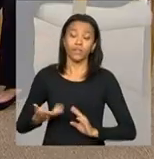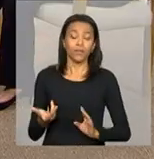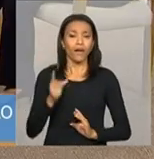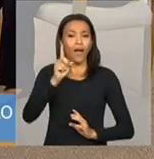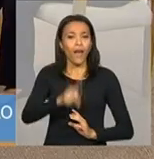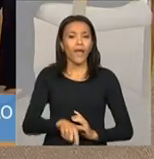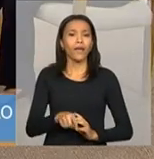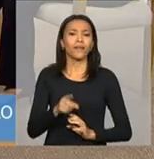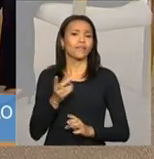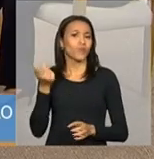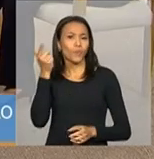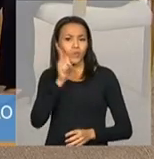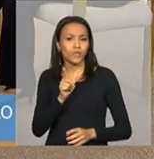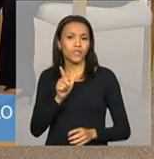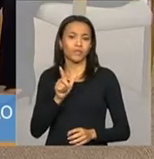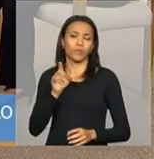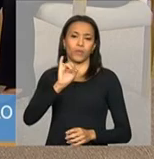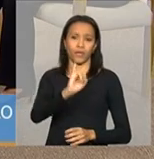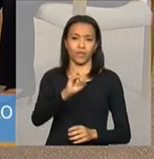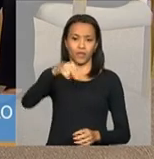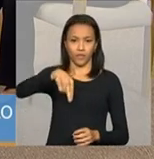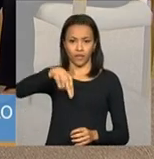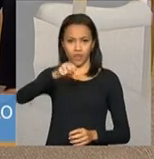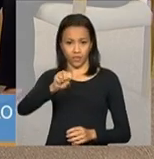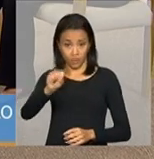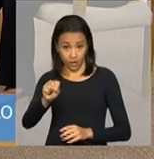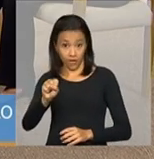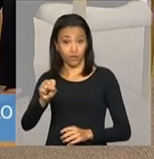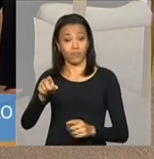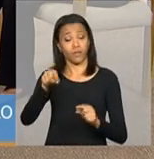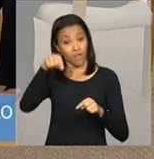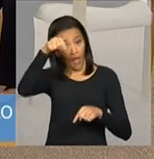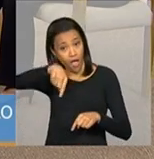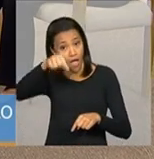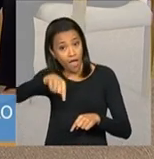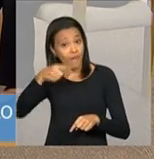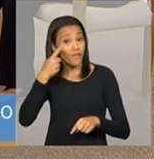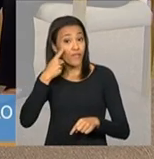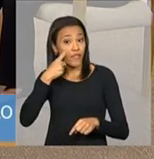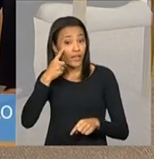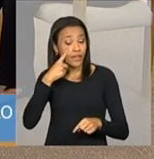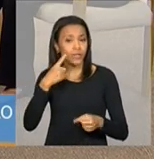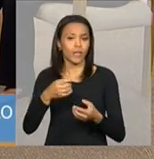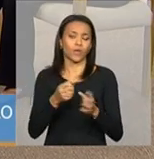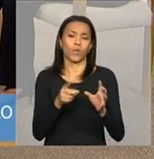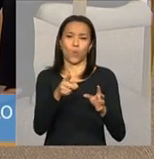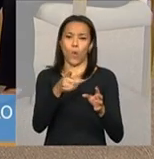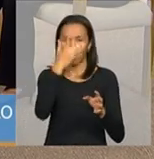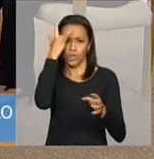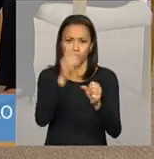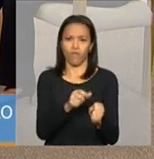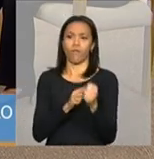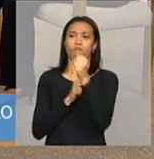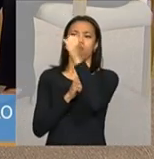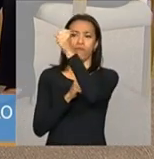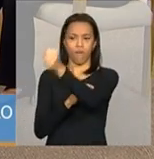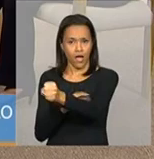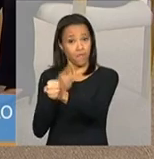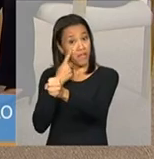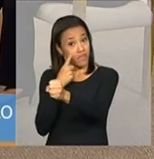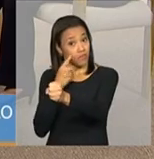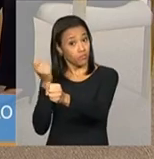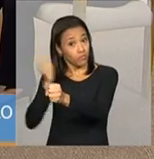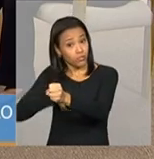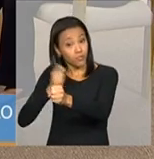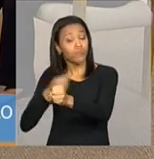pelo INSS, não é? Então é feita concessão, encaminhamento para que seja concedido